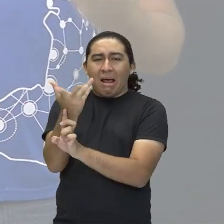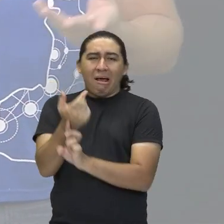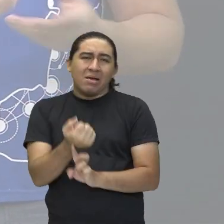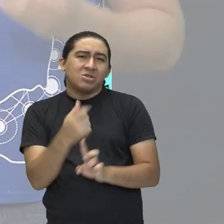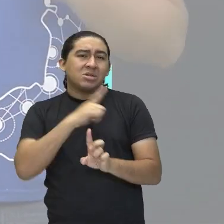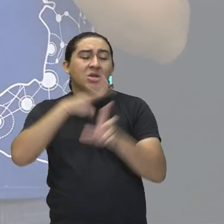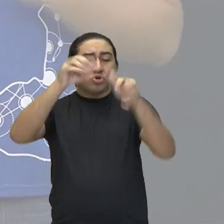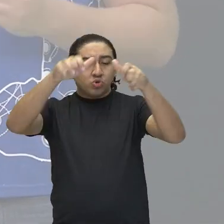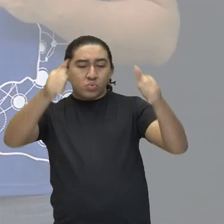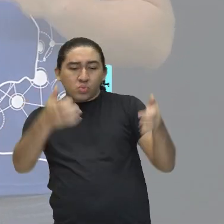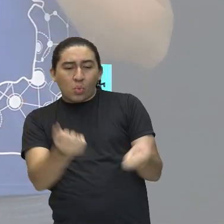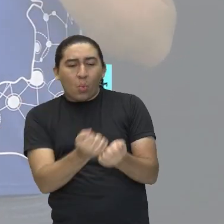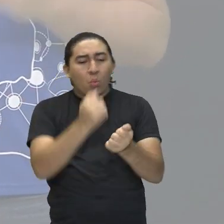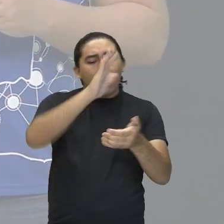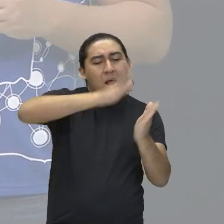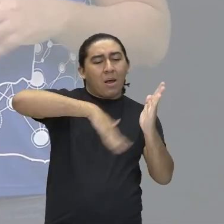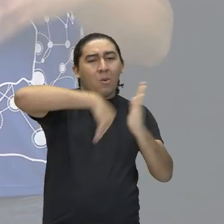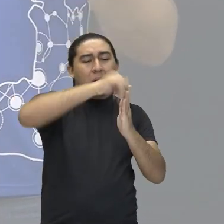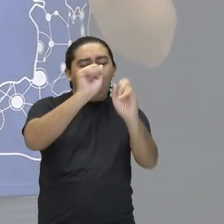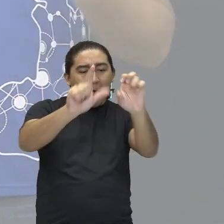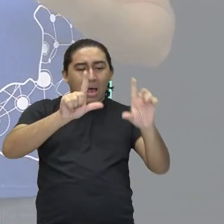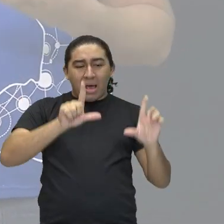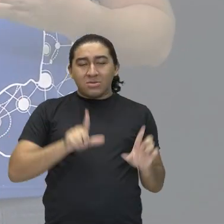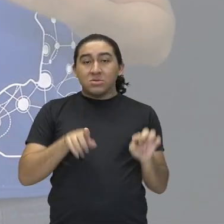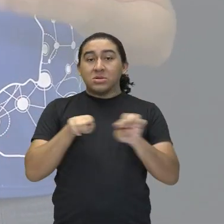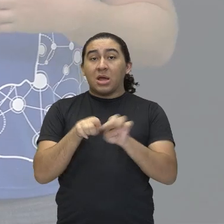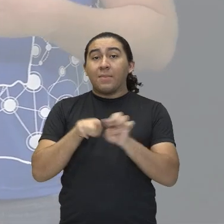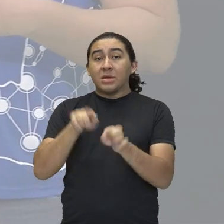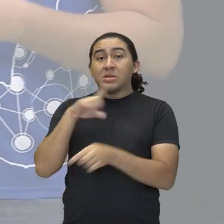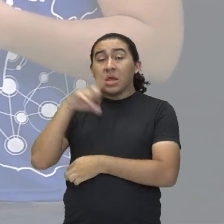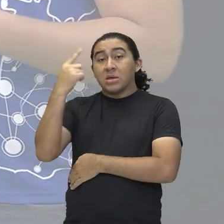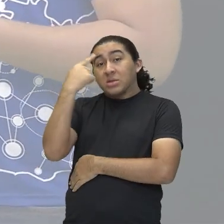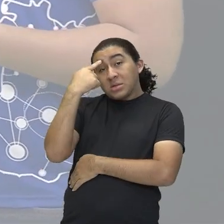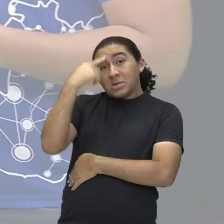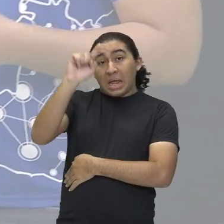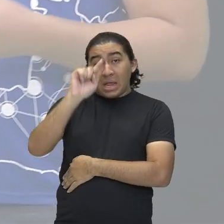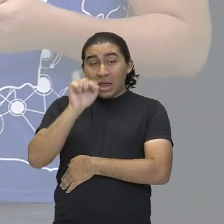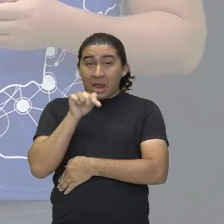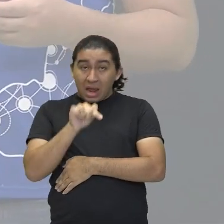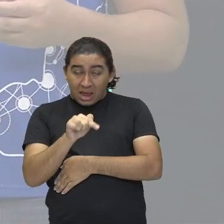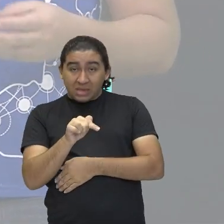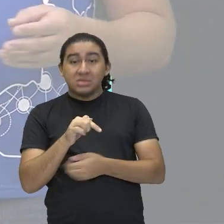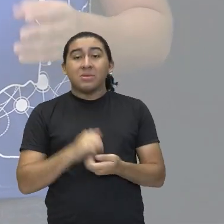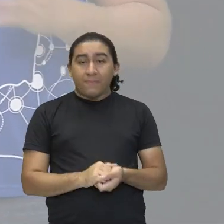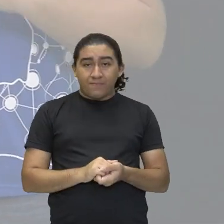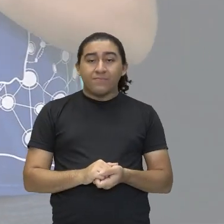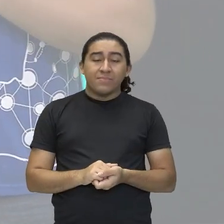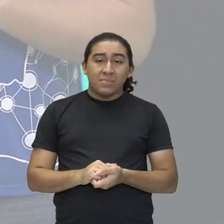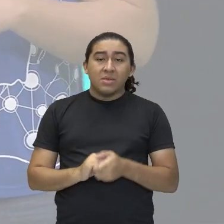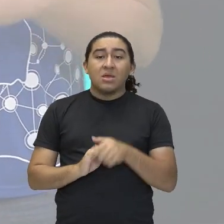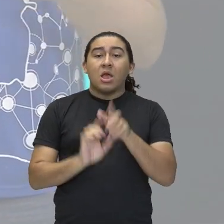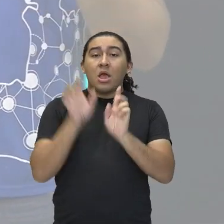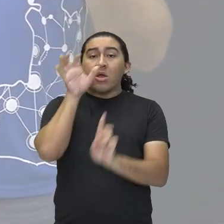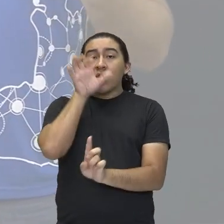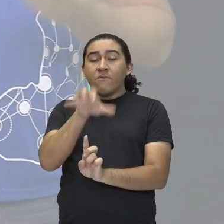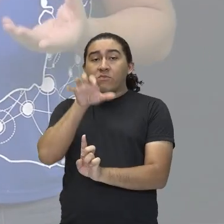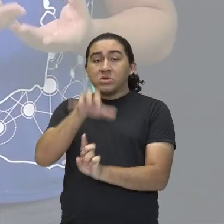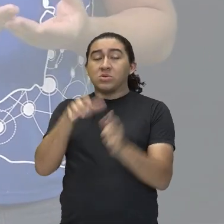esculturas, quadros, mas nós vamos ter também as ideias dessas vanguardas influenciando na